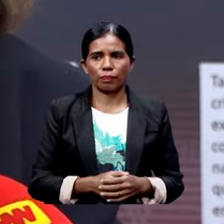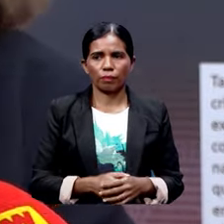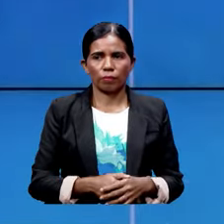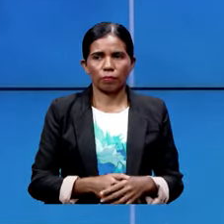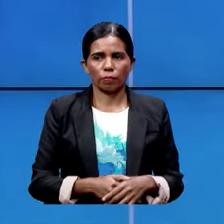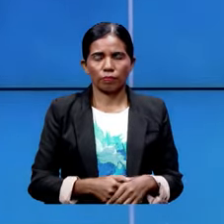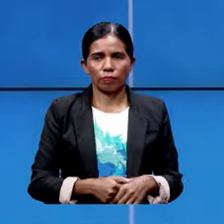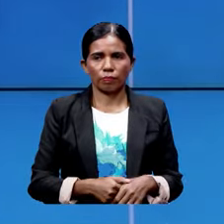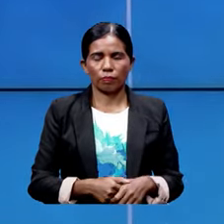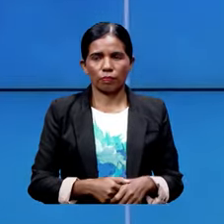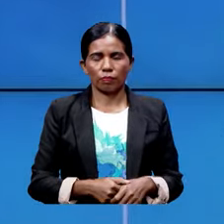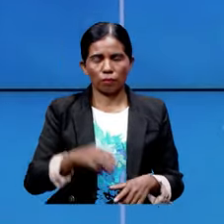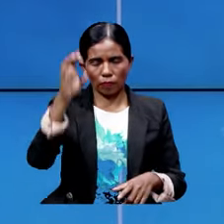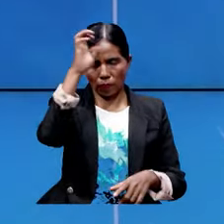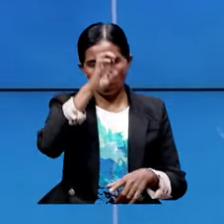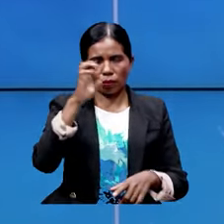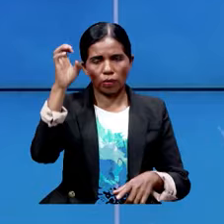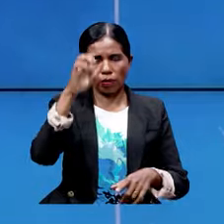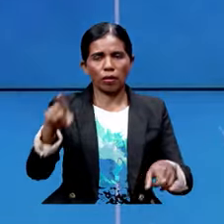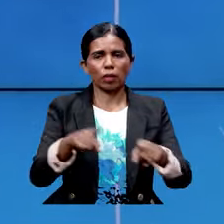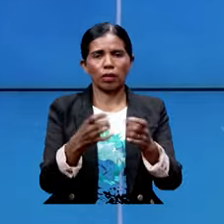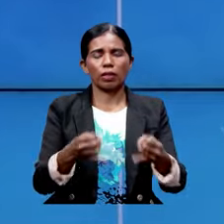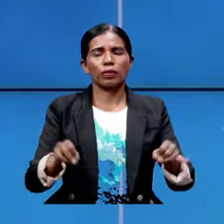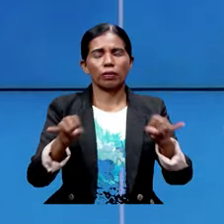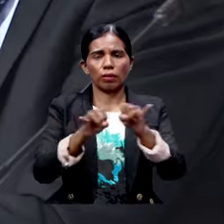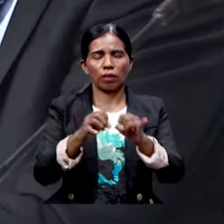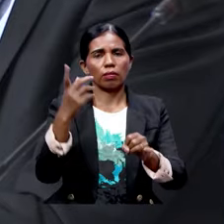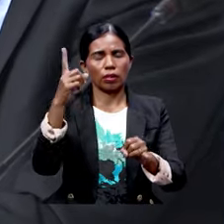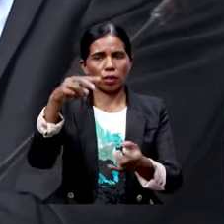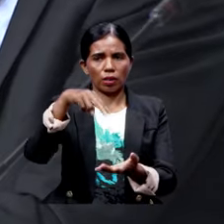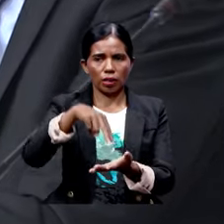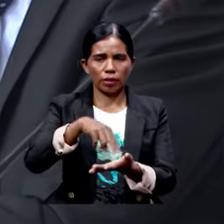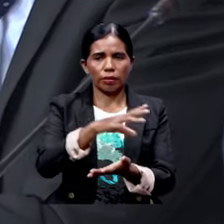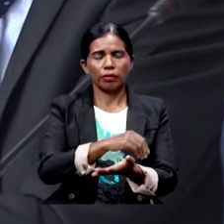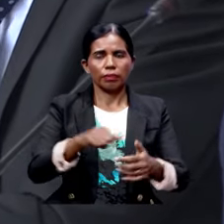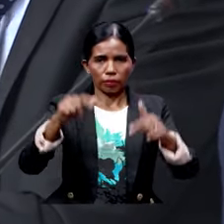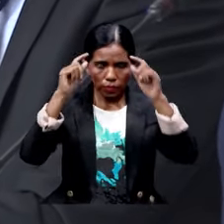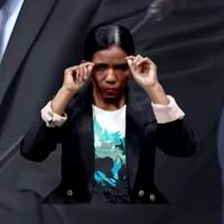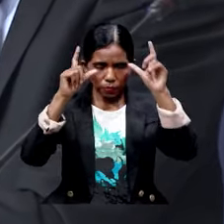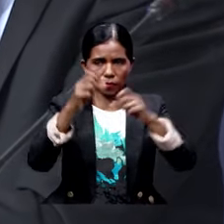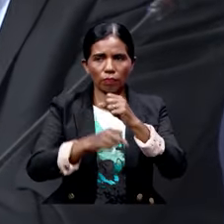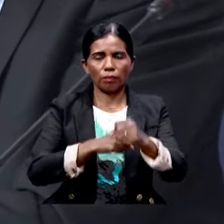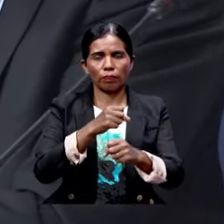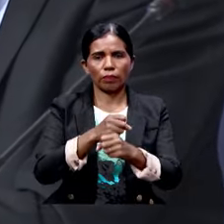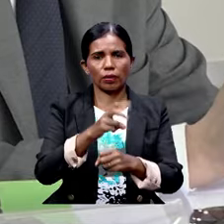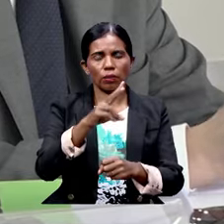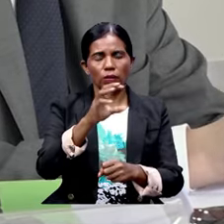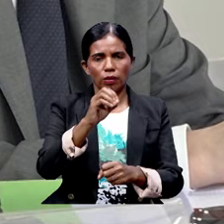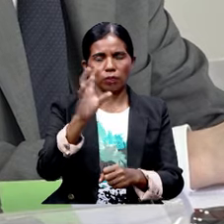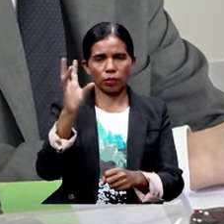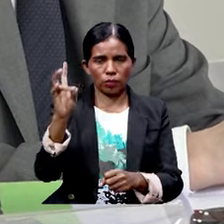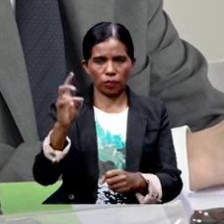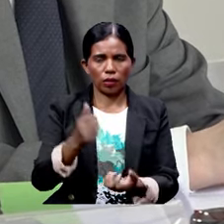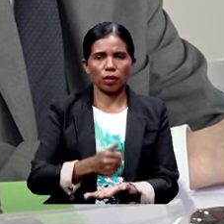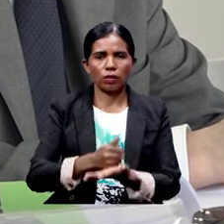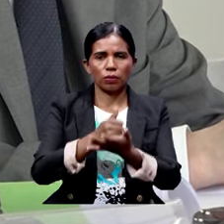have a União Europeia no dia instituição de INB estabelece minha delegação em Timor-Leste e tinan rihun rua hito o de